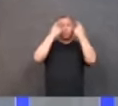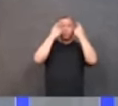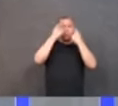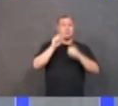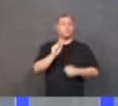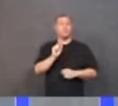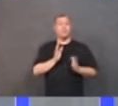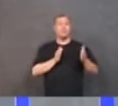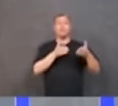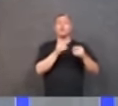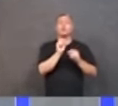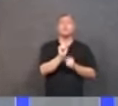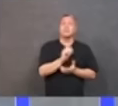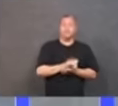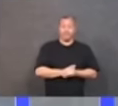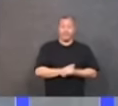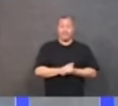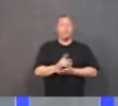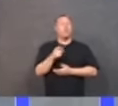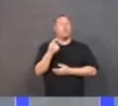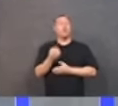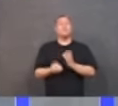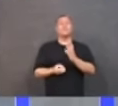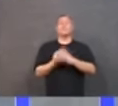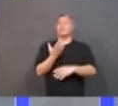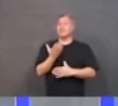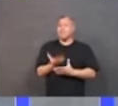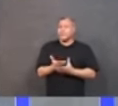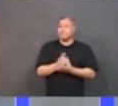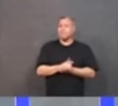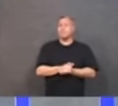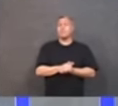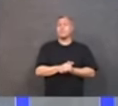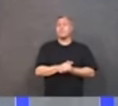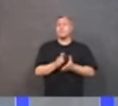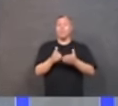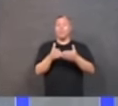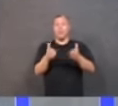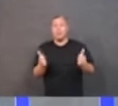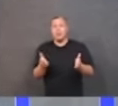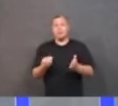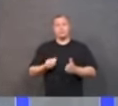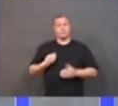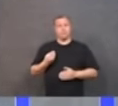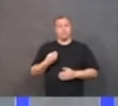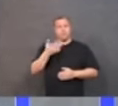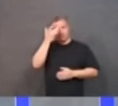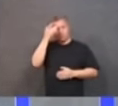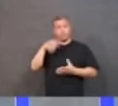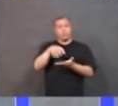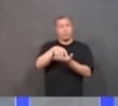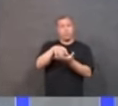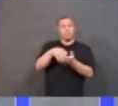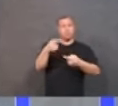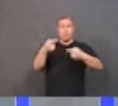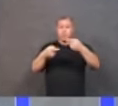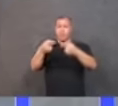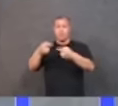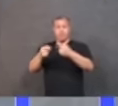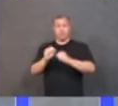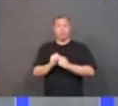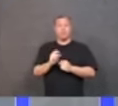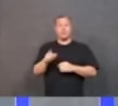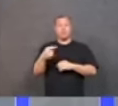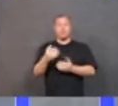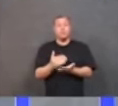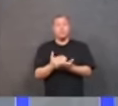aspecto é o quê? É estabelecermos, abrimos o nosso orçamento, discutirmos com a comunidade e, a partir